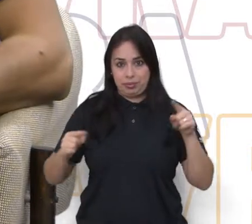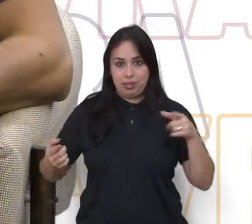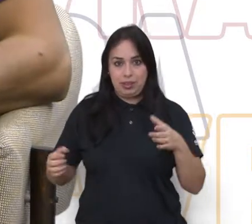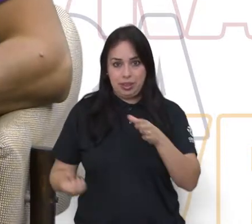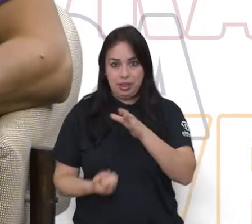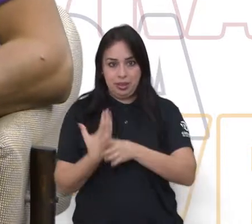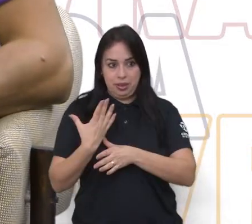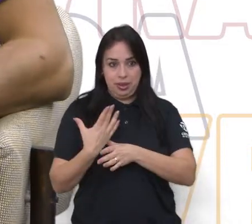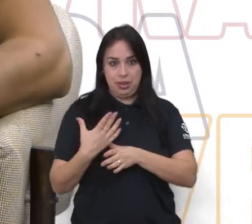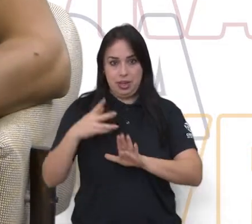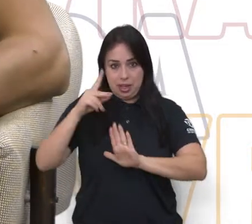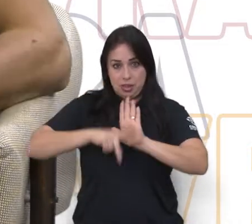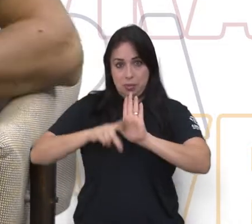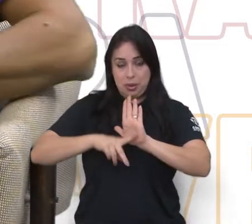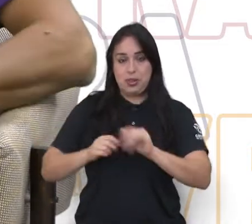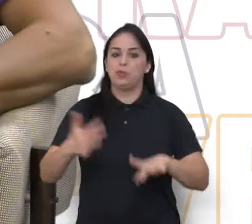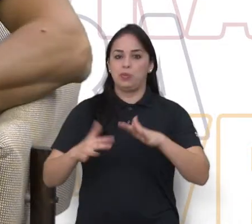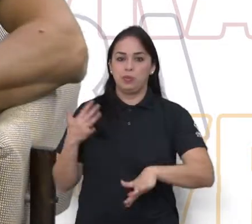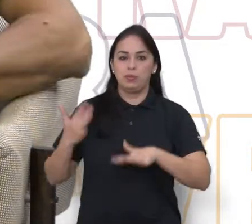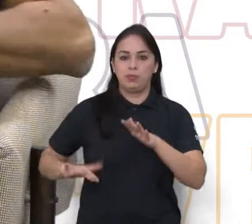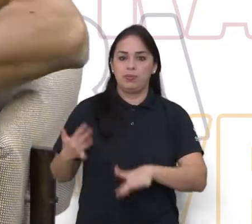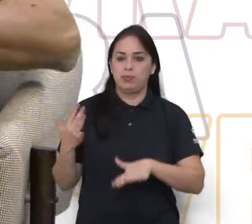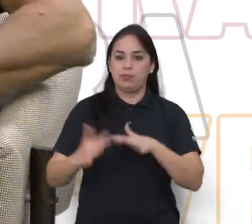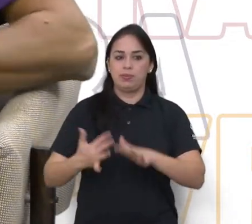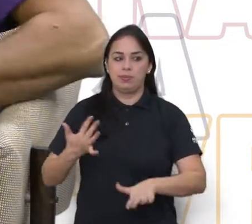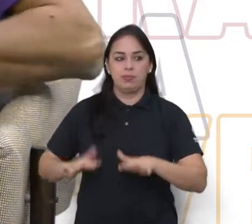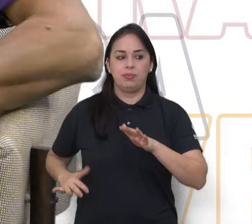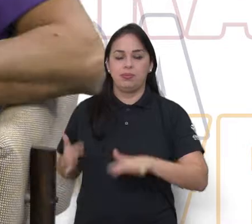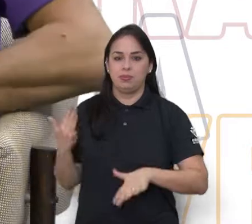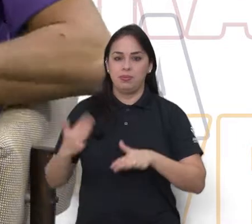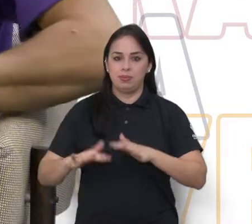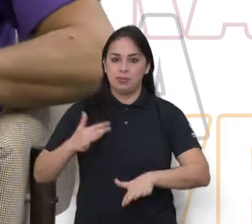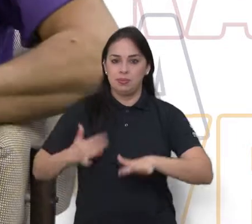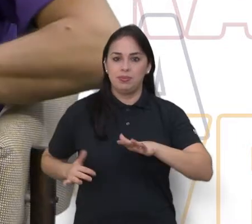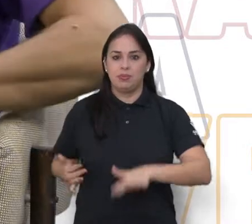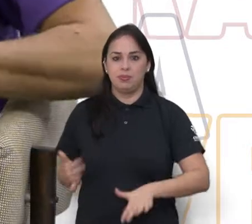criou dentro do projeto Reciclaí.